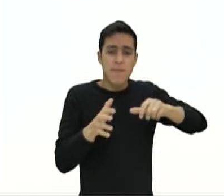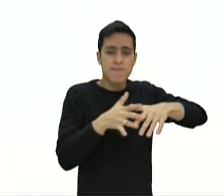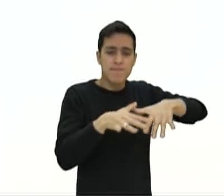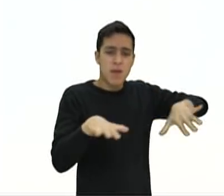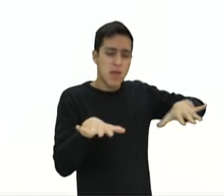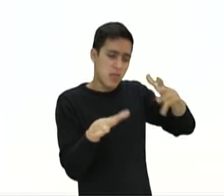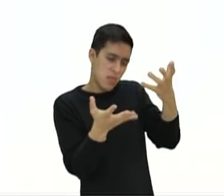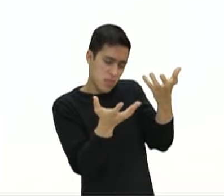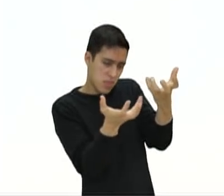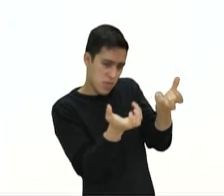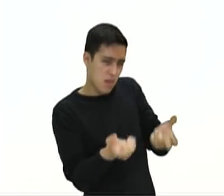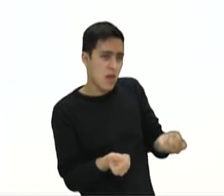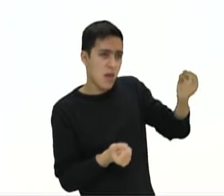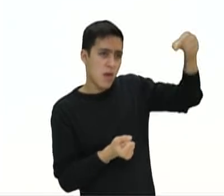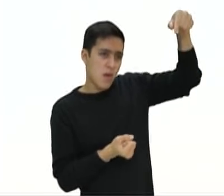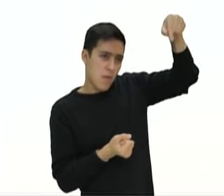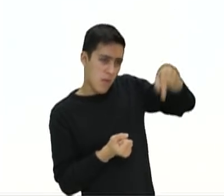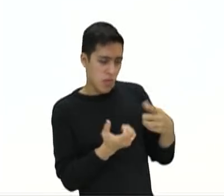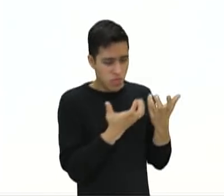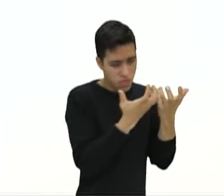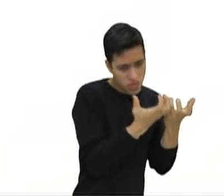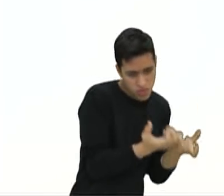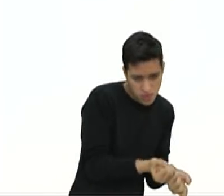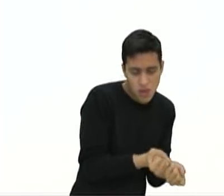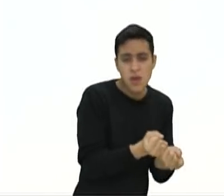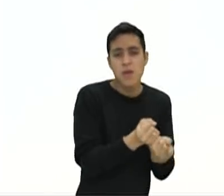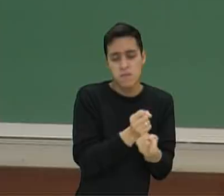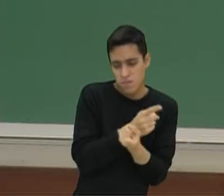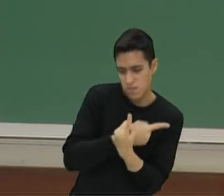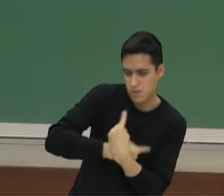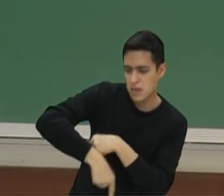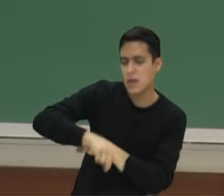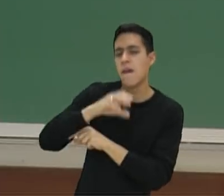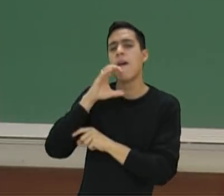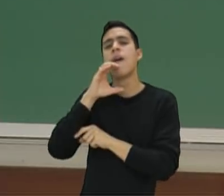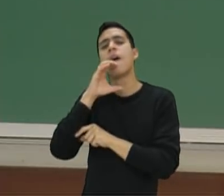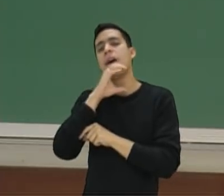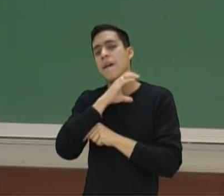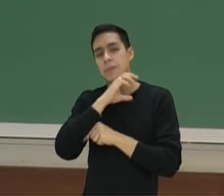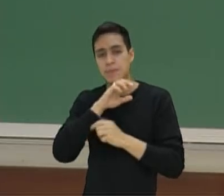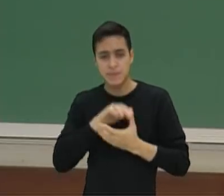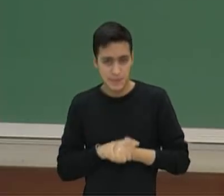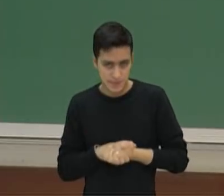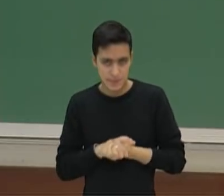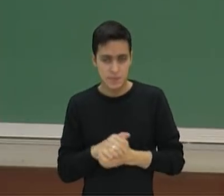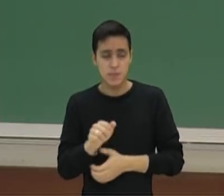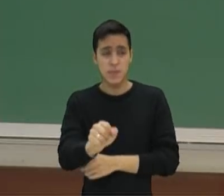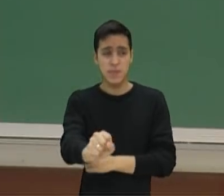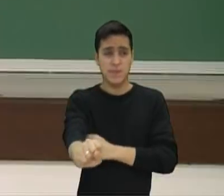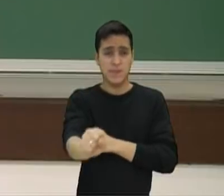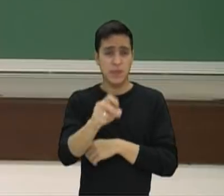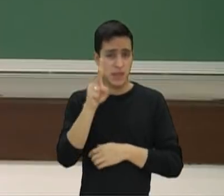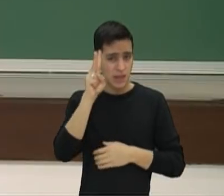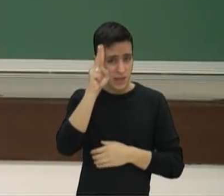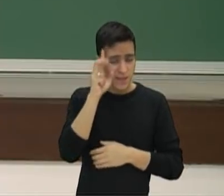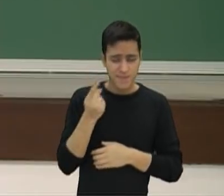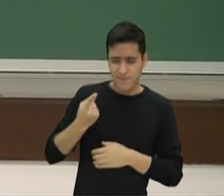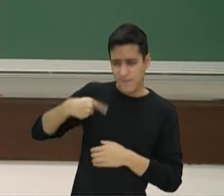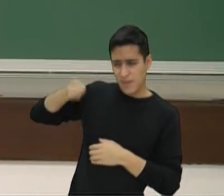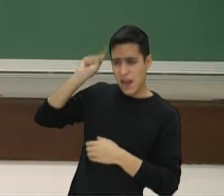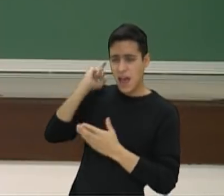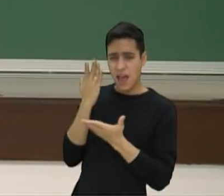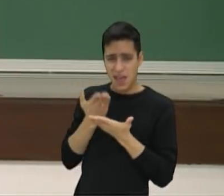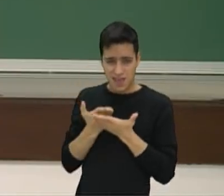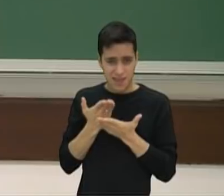pela superfície da Terra, promovendo seu aquecimento. Se nós lembrarmos de aulas anteriores,